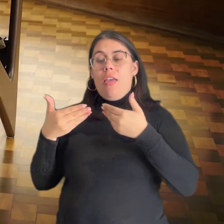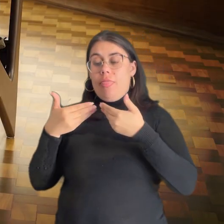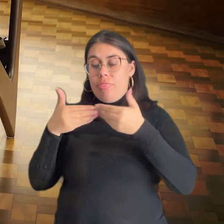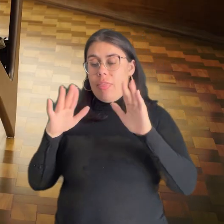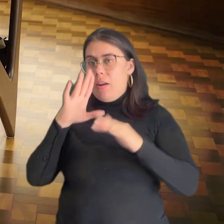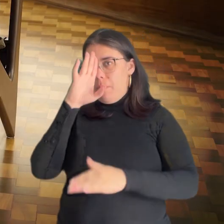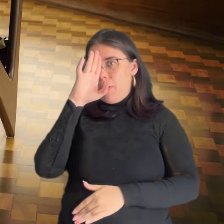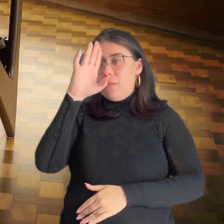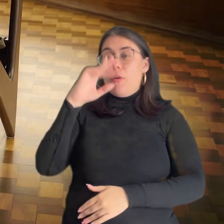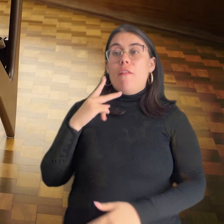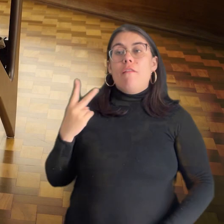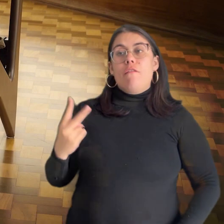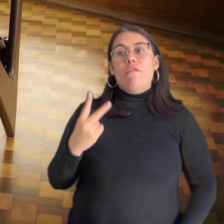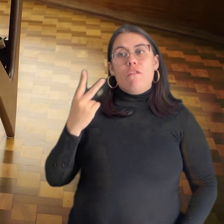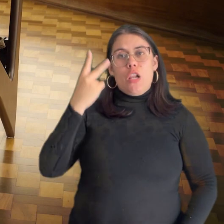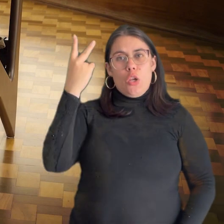valorizasse,